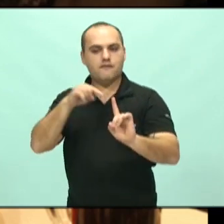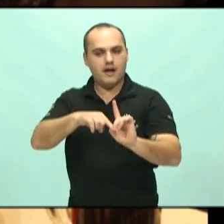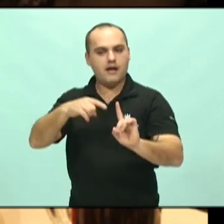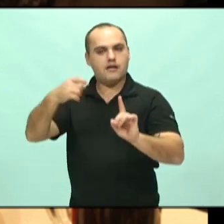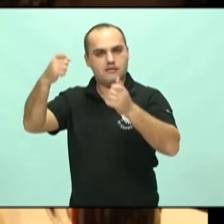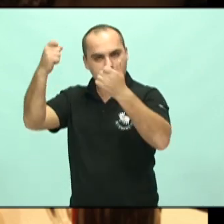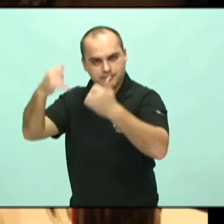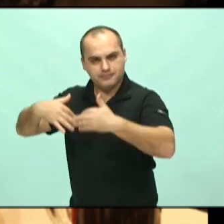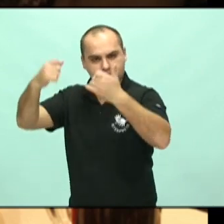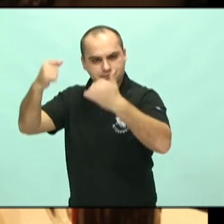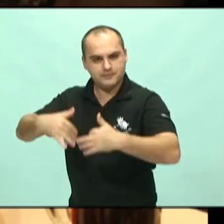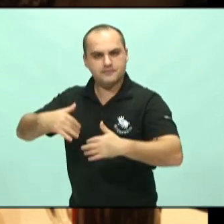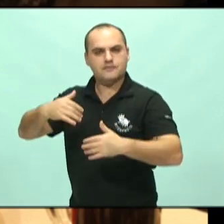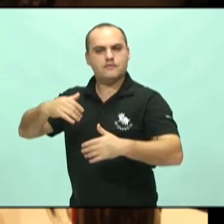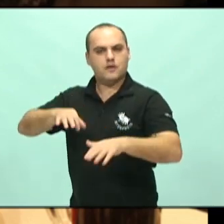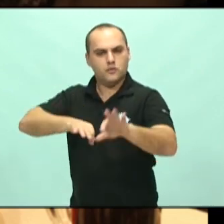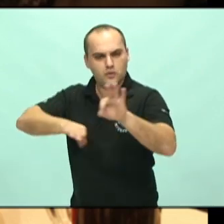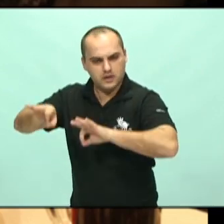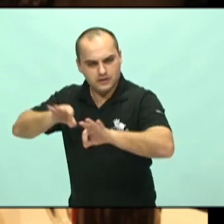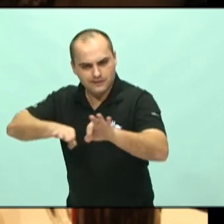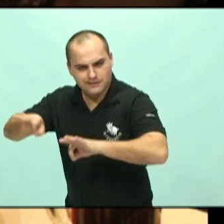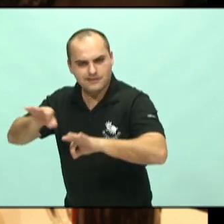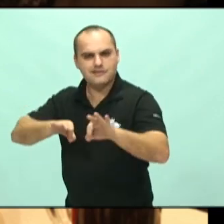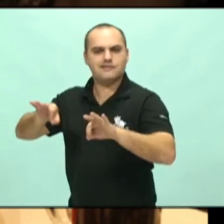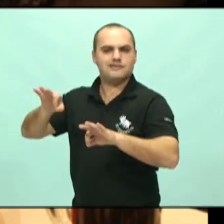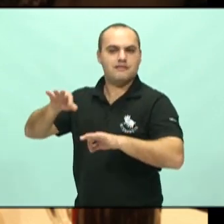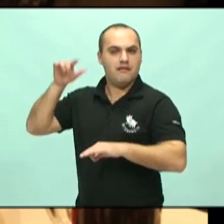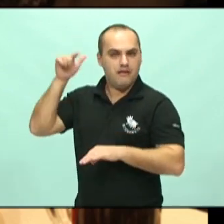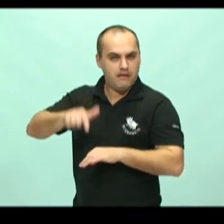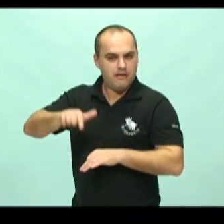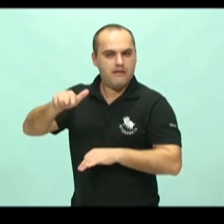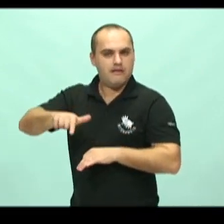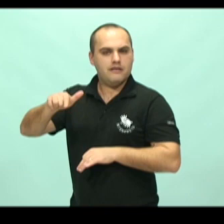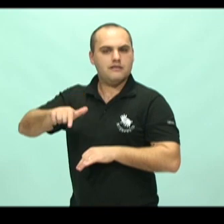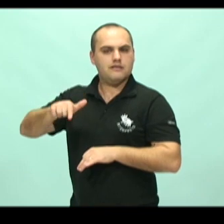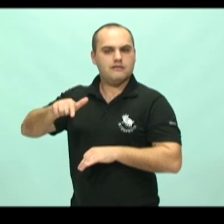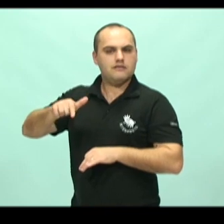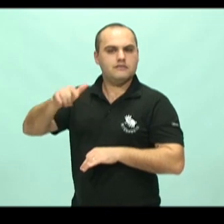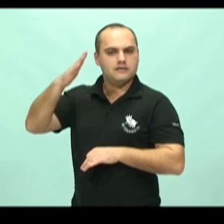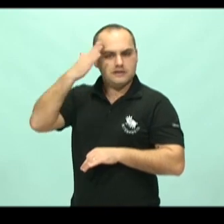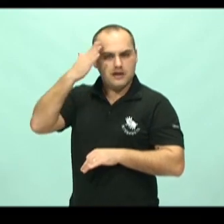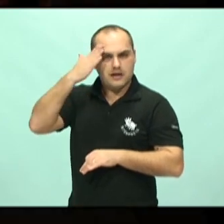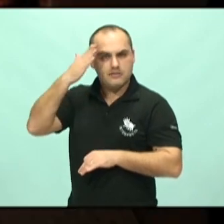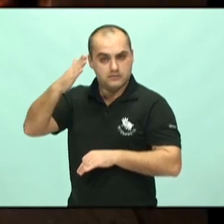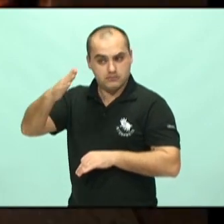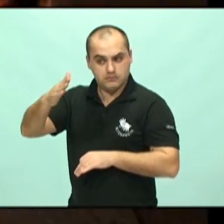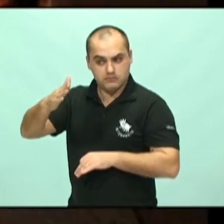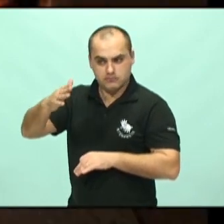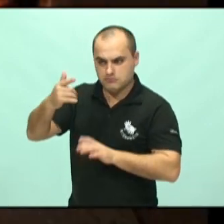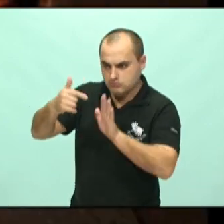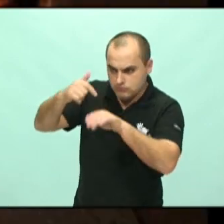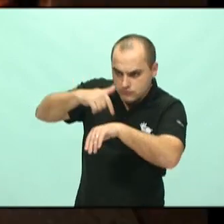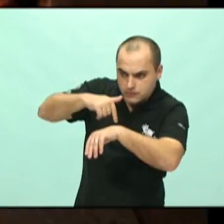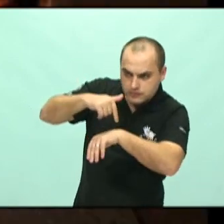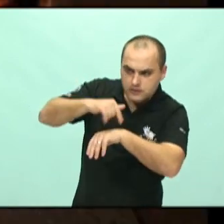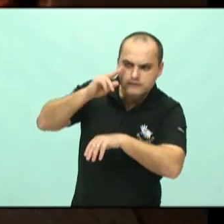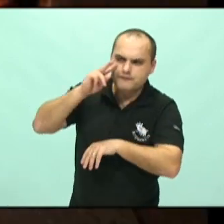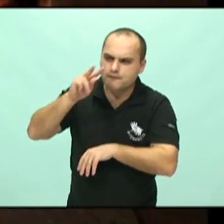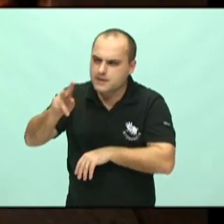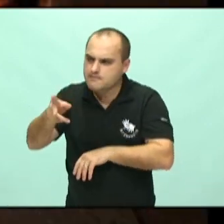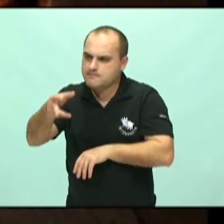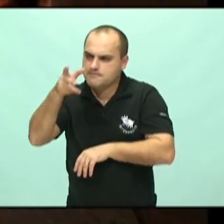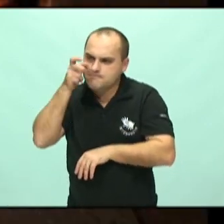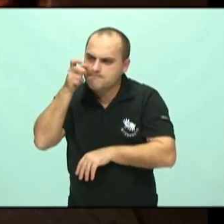a estética, ele organiza, ele que tira das atrizes o que vai servir para o espetáculo, né?